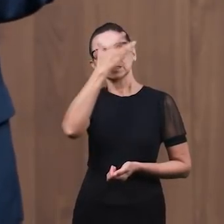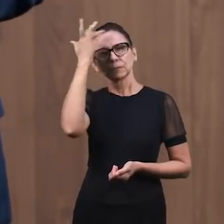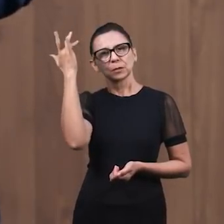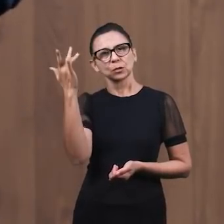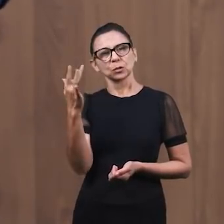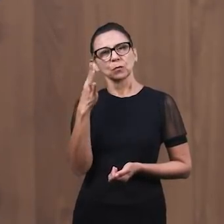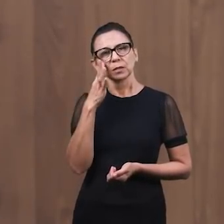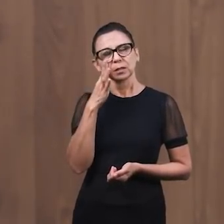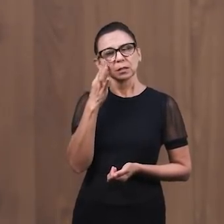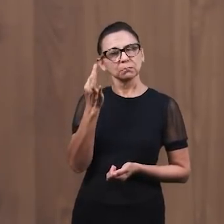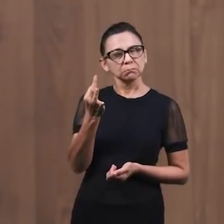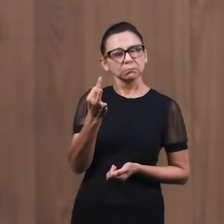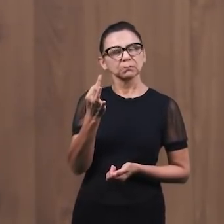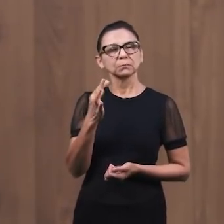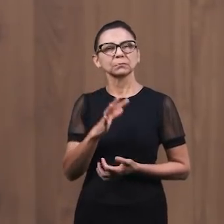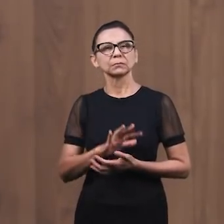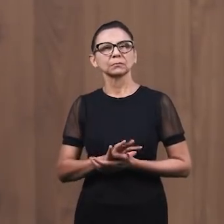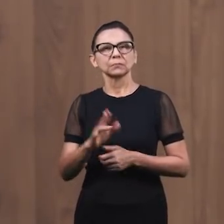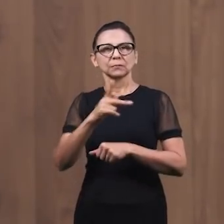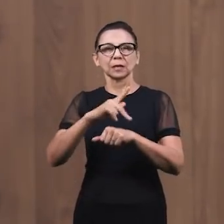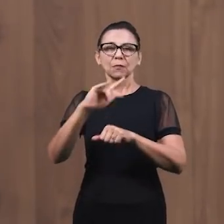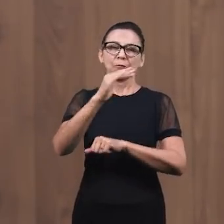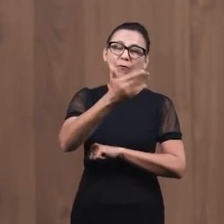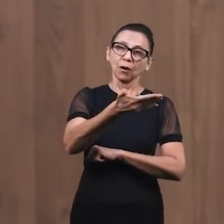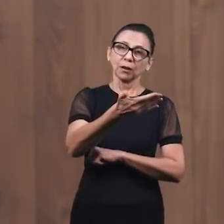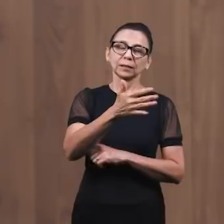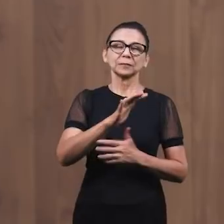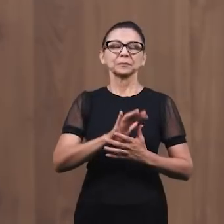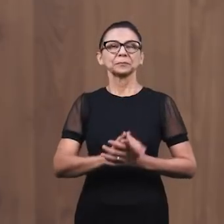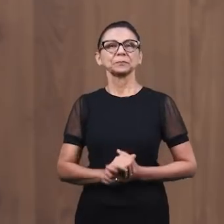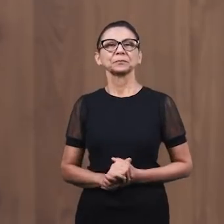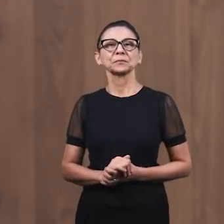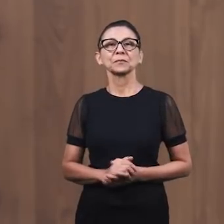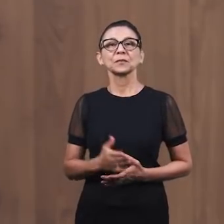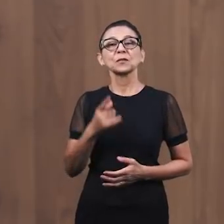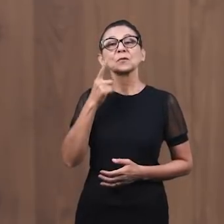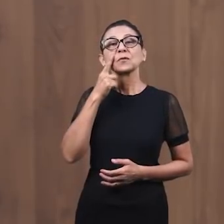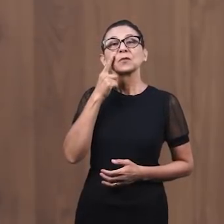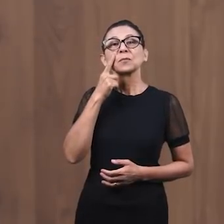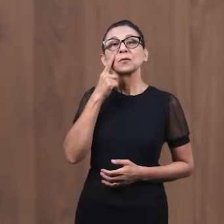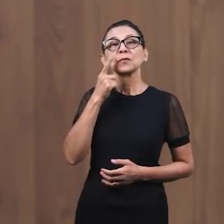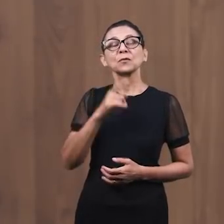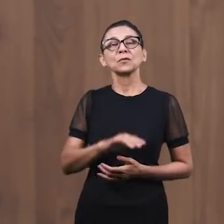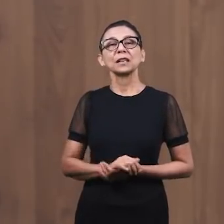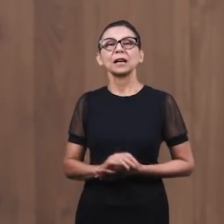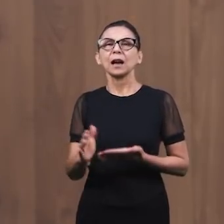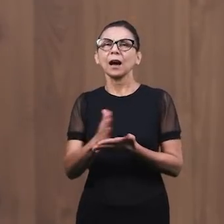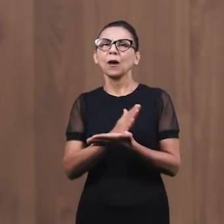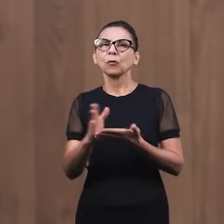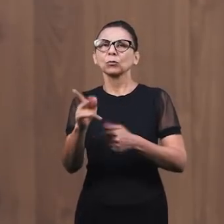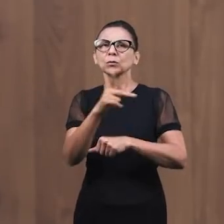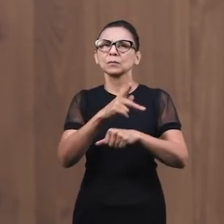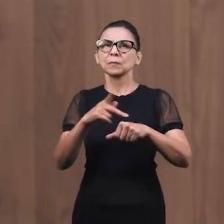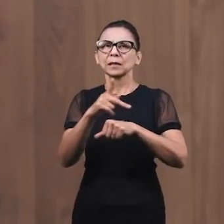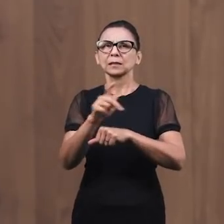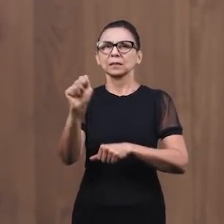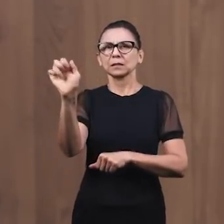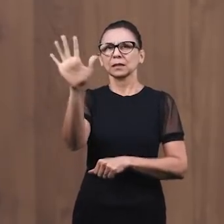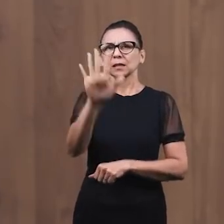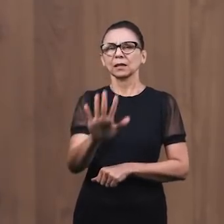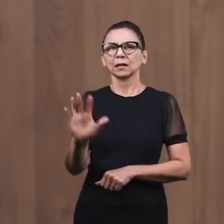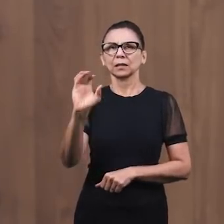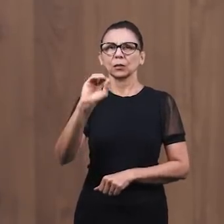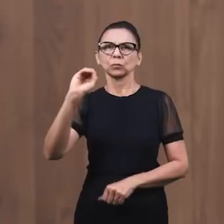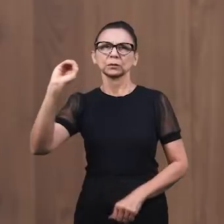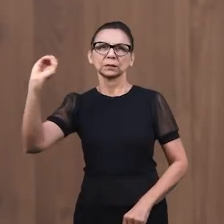nossas igrejas no exterior. Desta vez, nós iremos ver isto nas nossas igrejas em alguns países